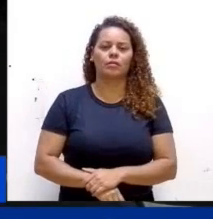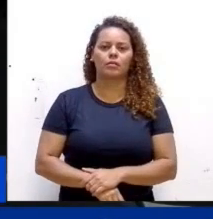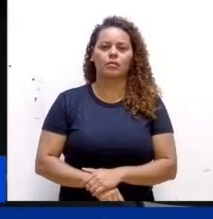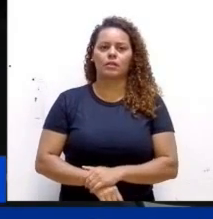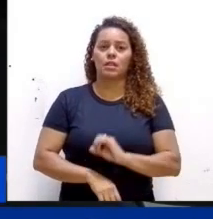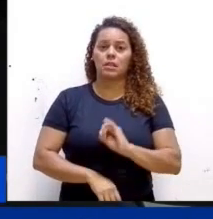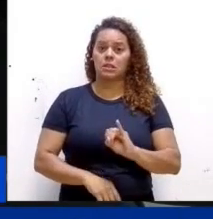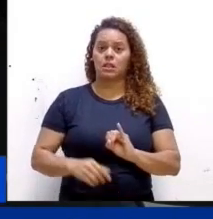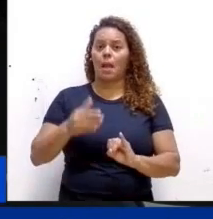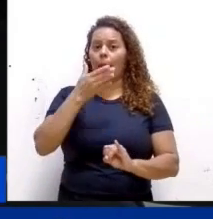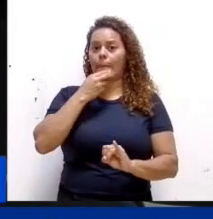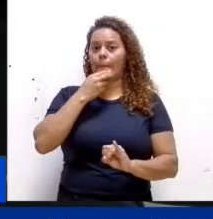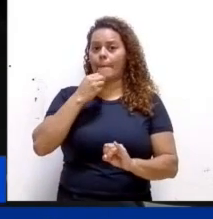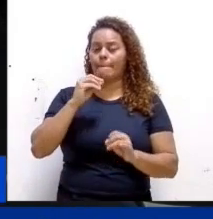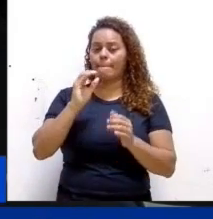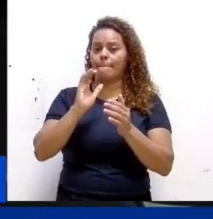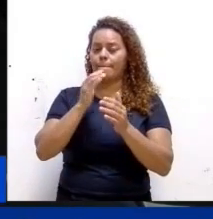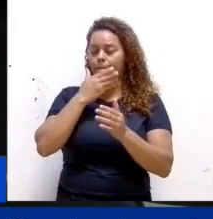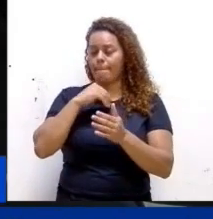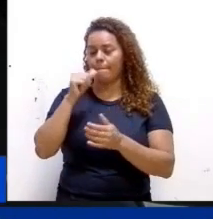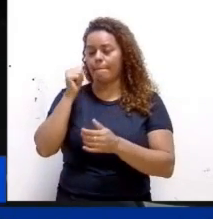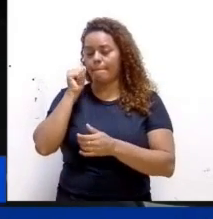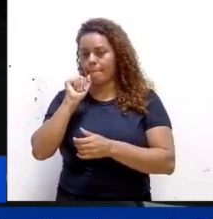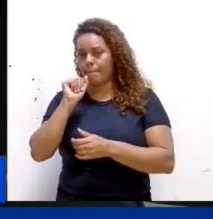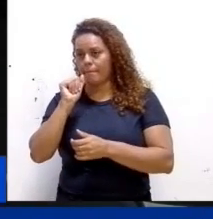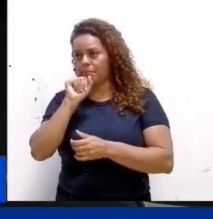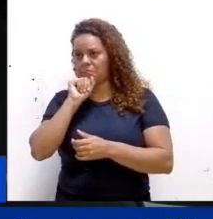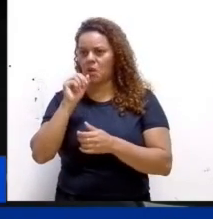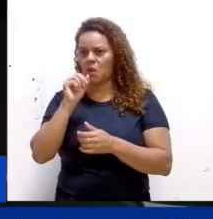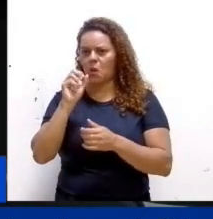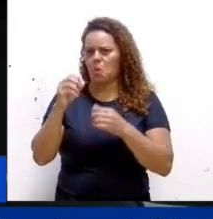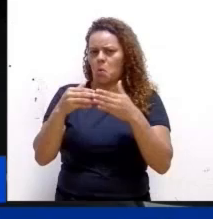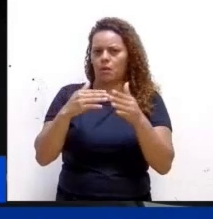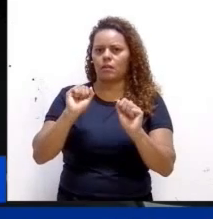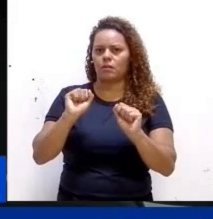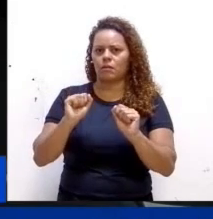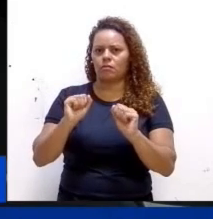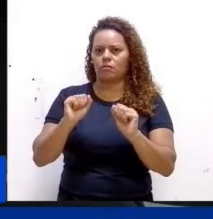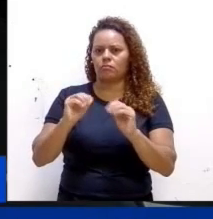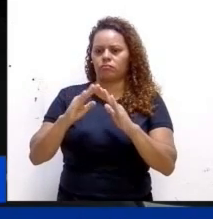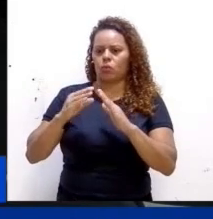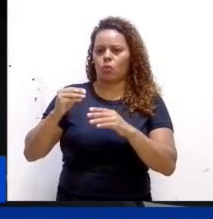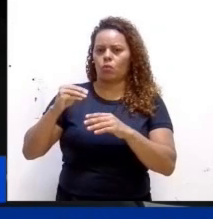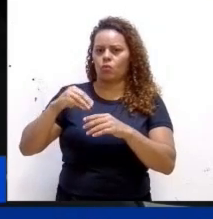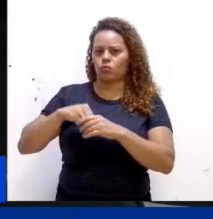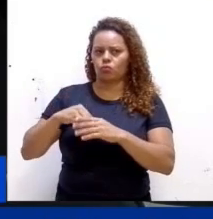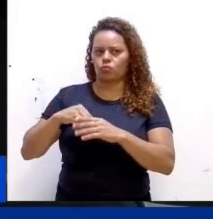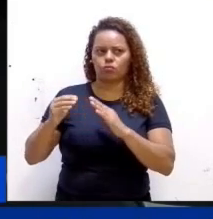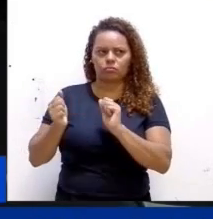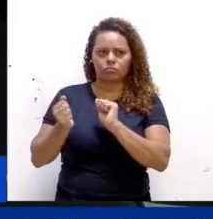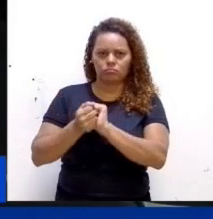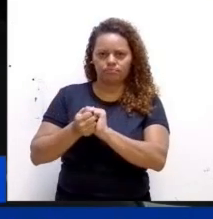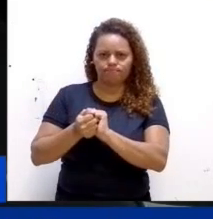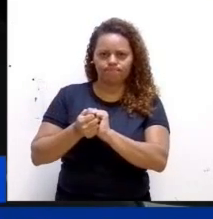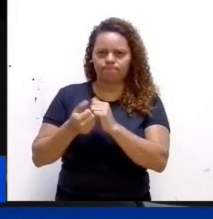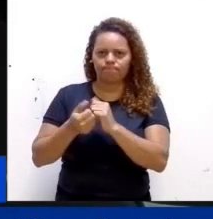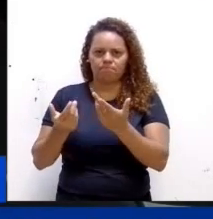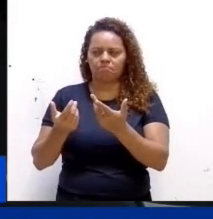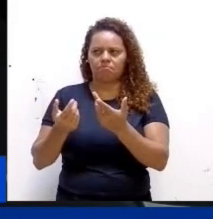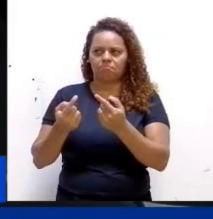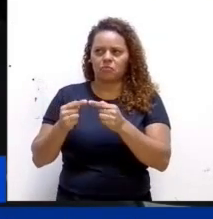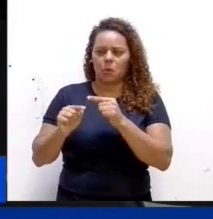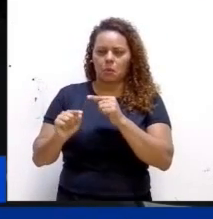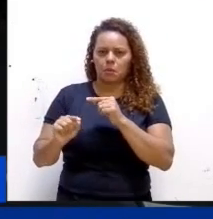pode tirar, não posso dispor. Eu tenho esse direito de ser reconhecido como filho.